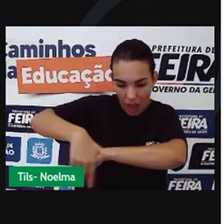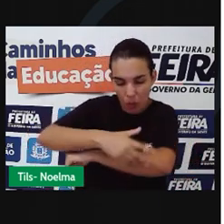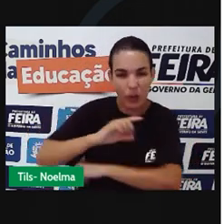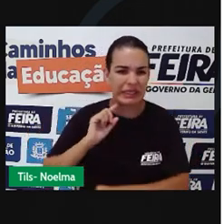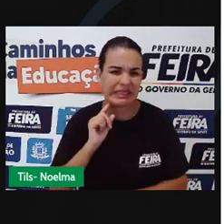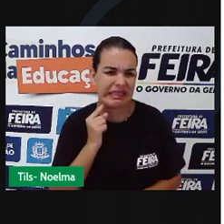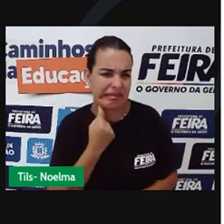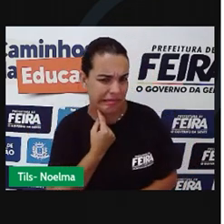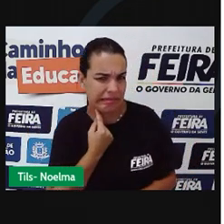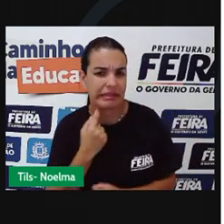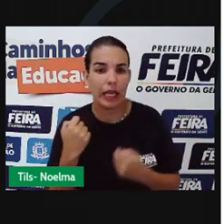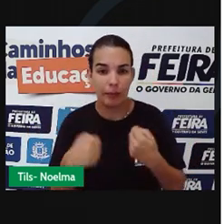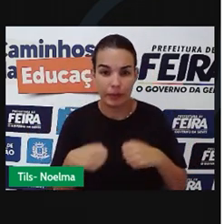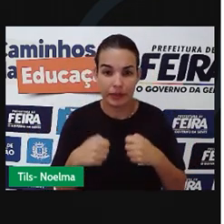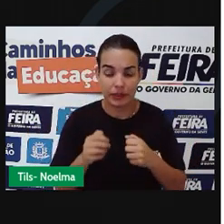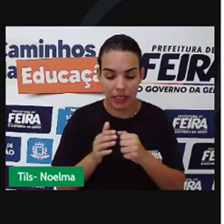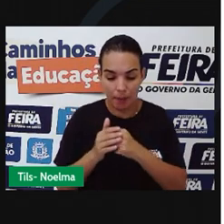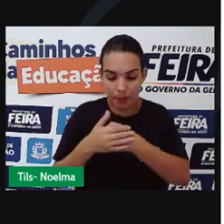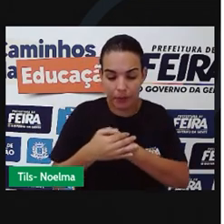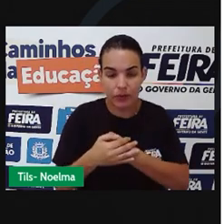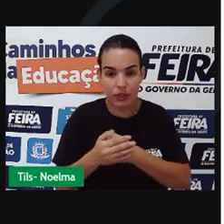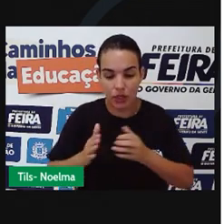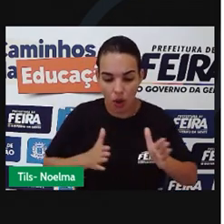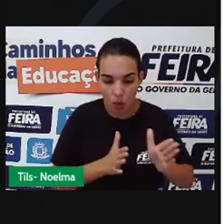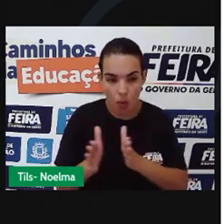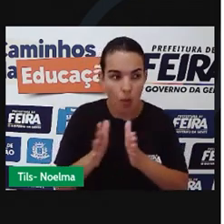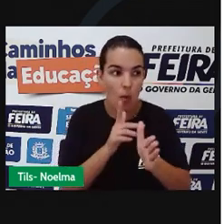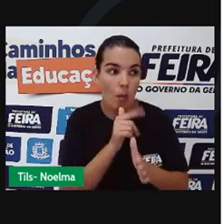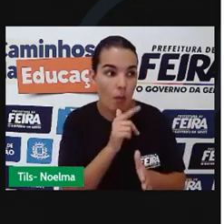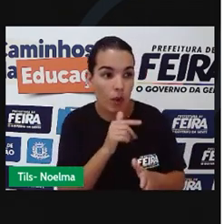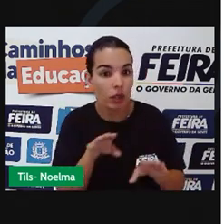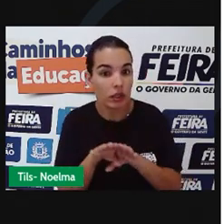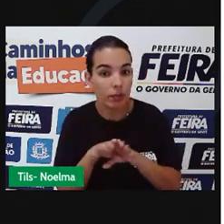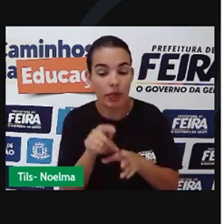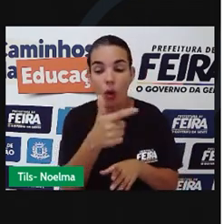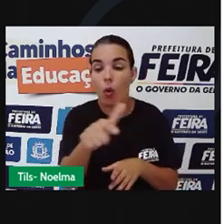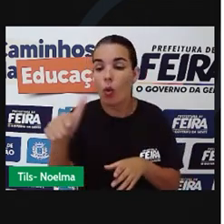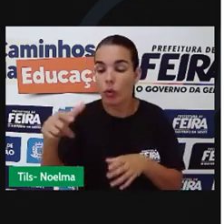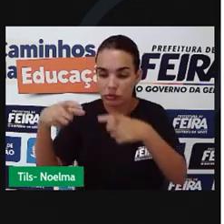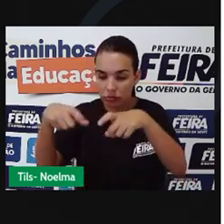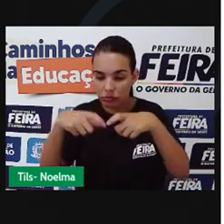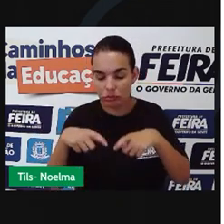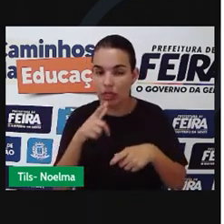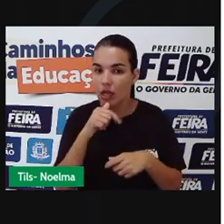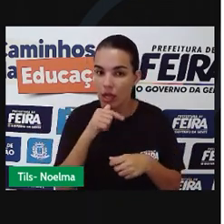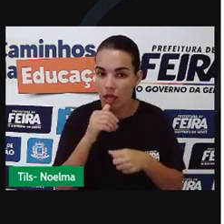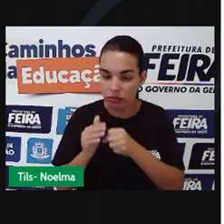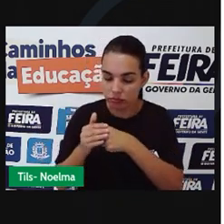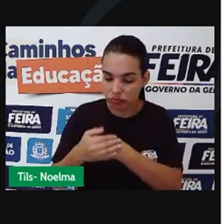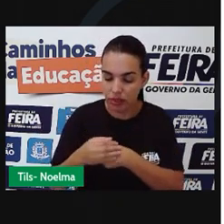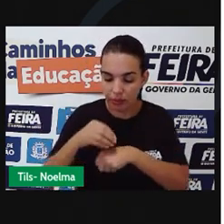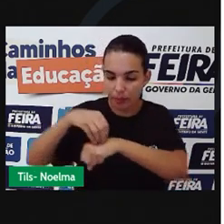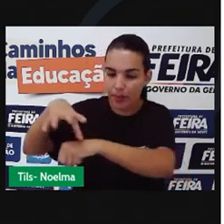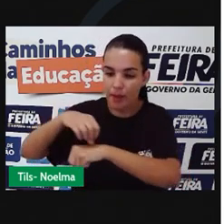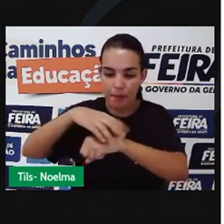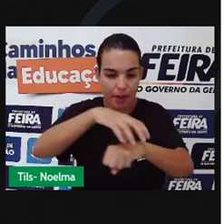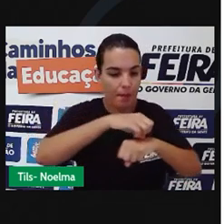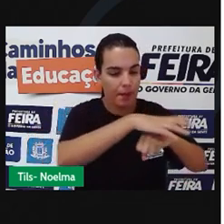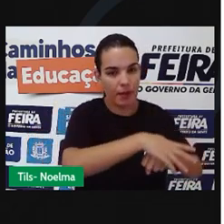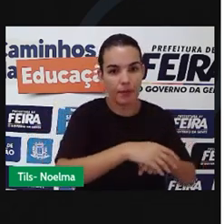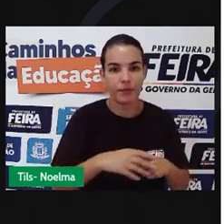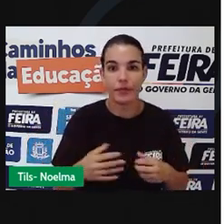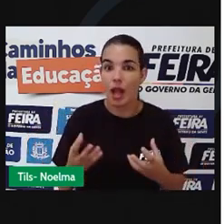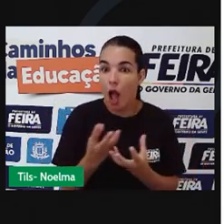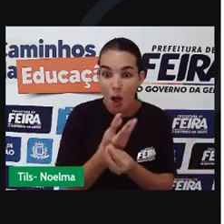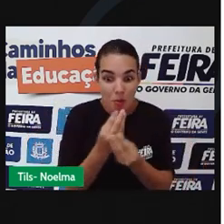podem estar contaminados proteger os rios e outras fontes de água utilizados para o abastecimento Quantas